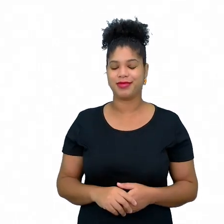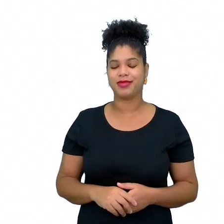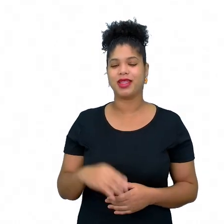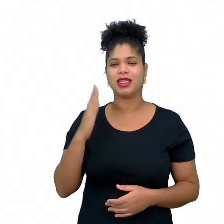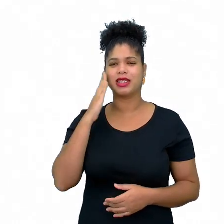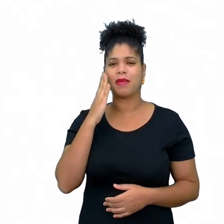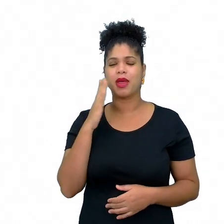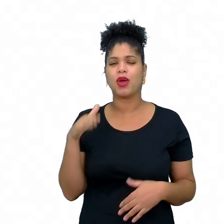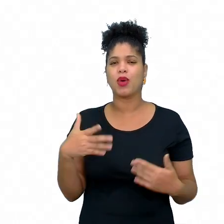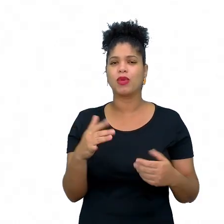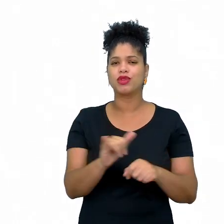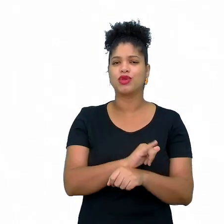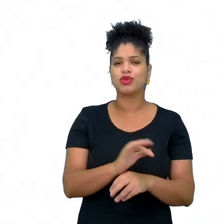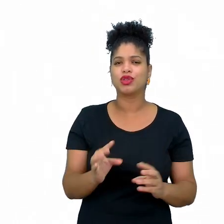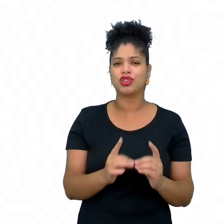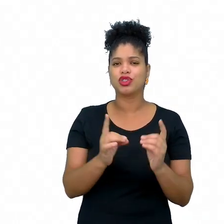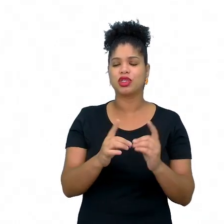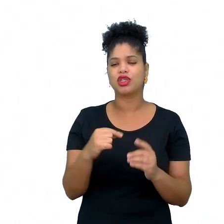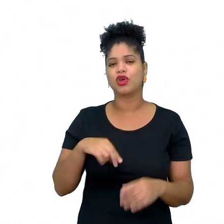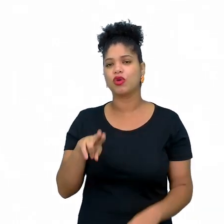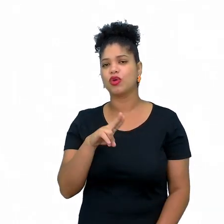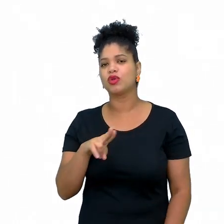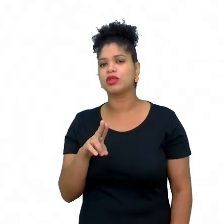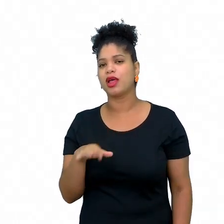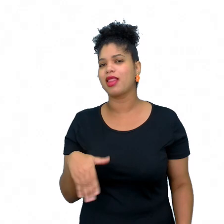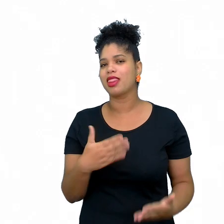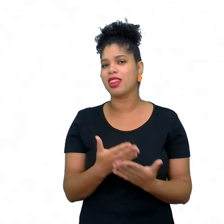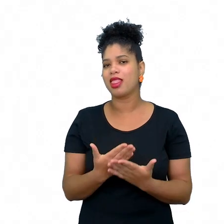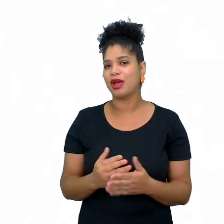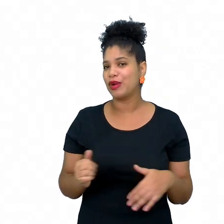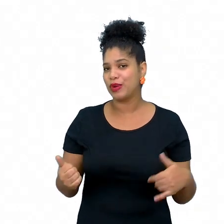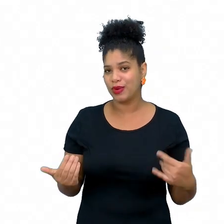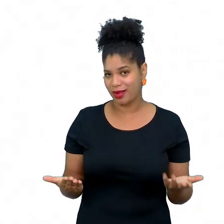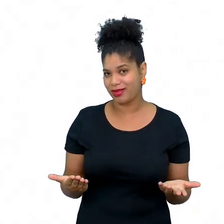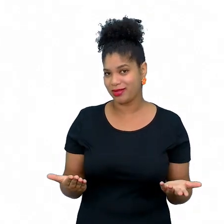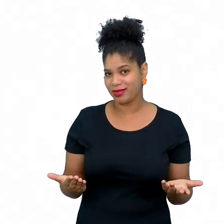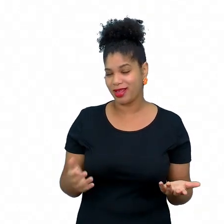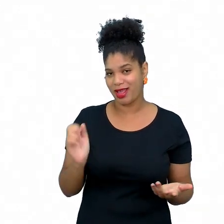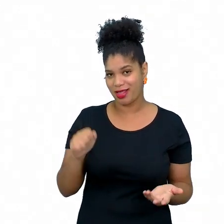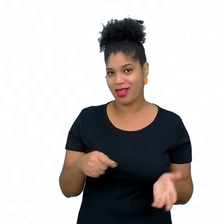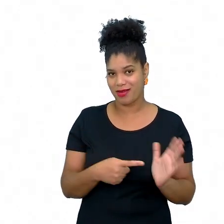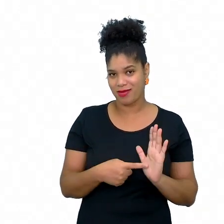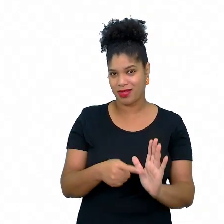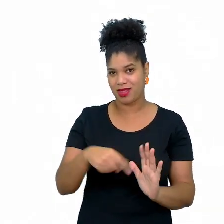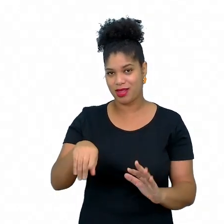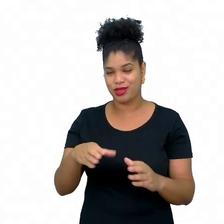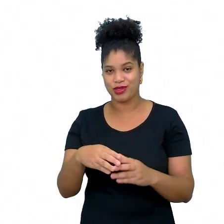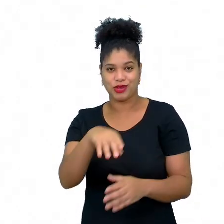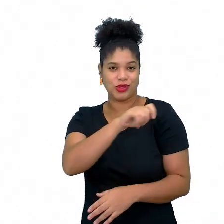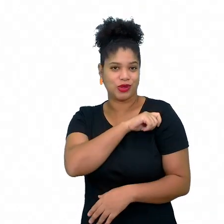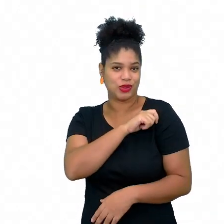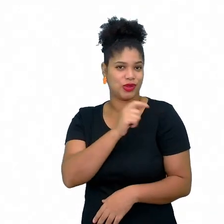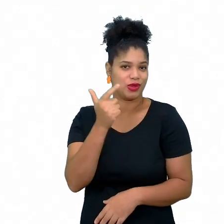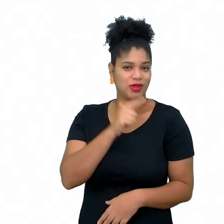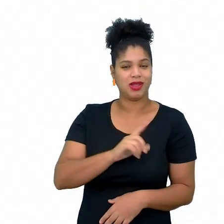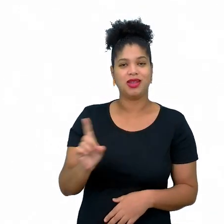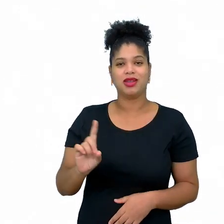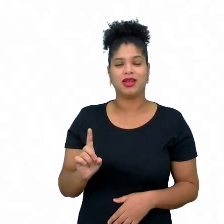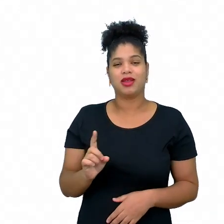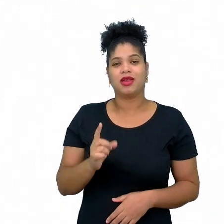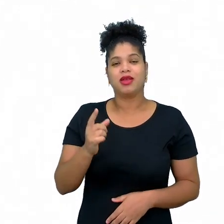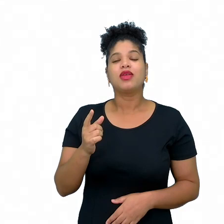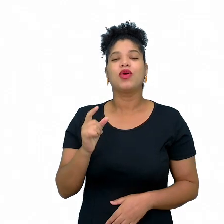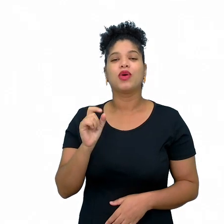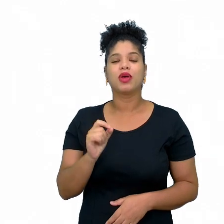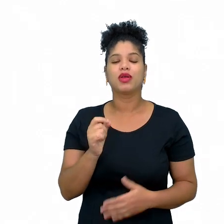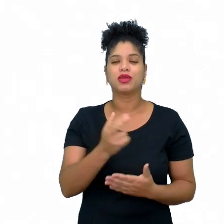os recursos didáticos que eu vou utilizar nessa minha aula? Eu posso apresentar para esses alunos outras